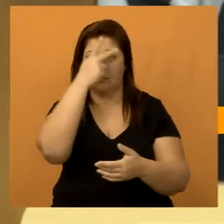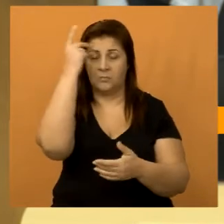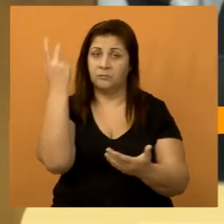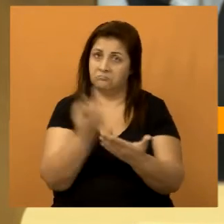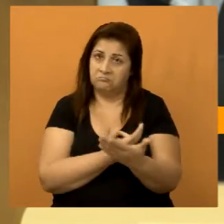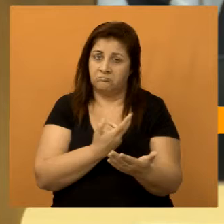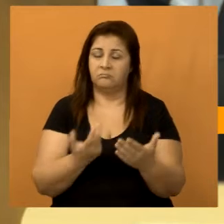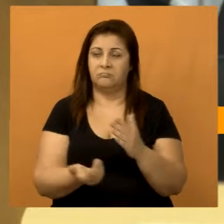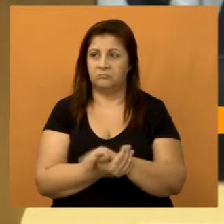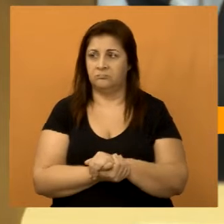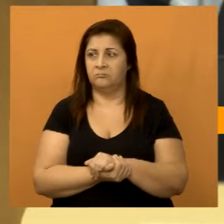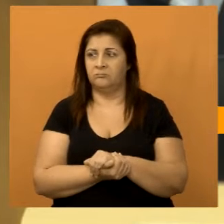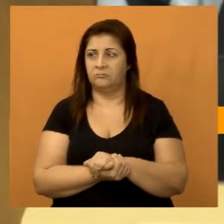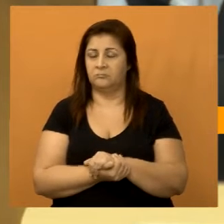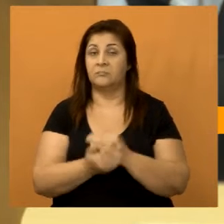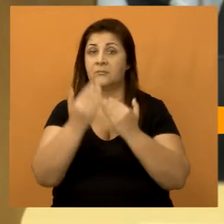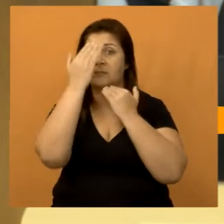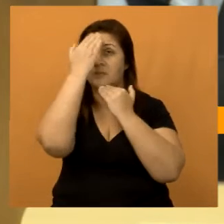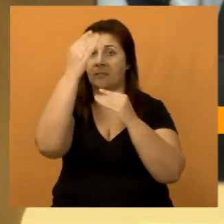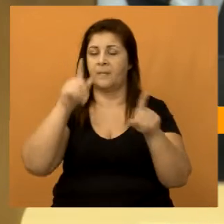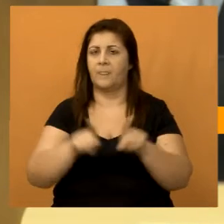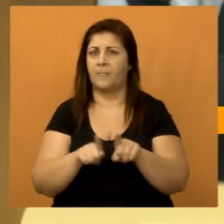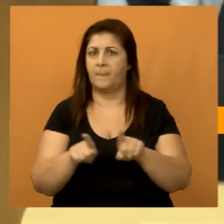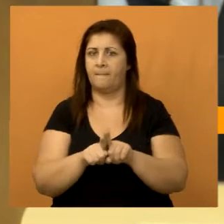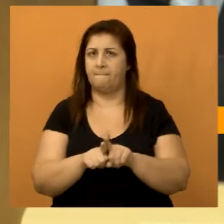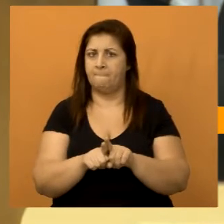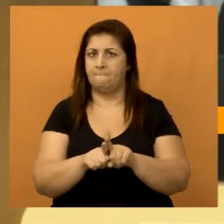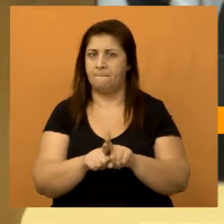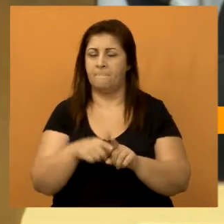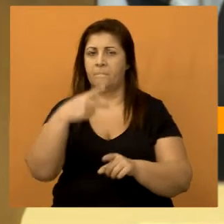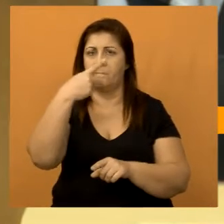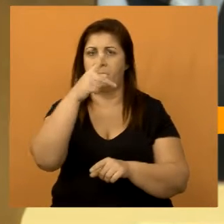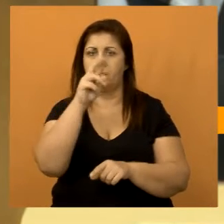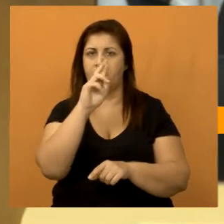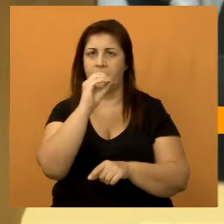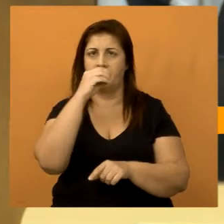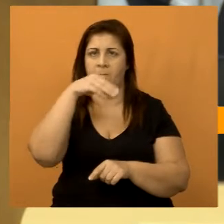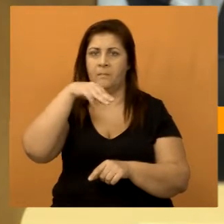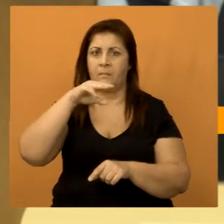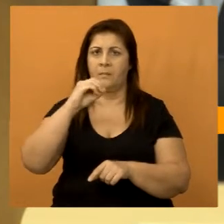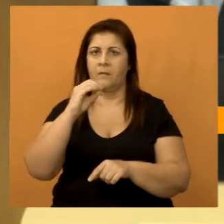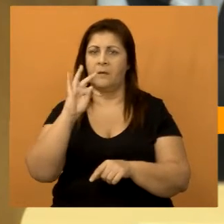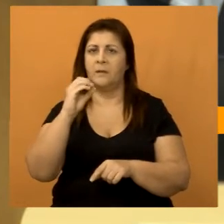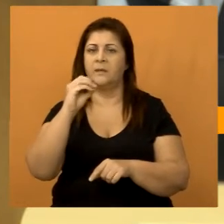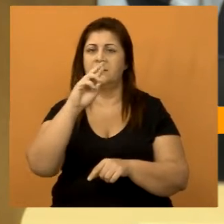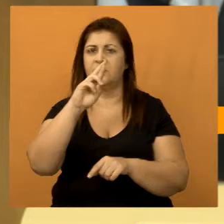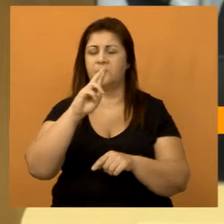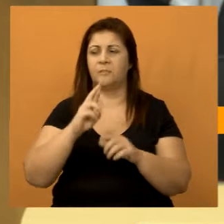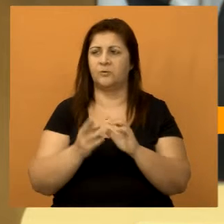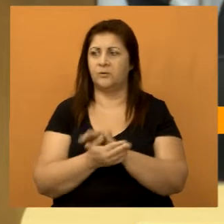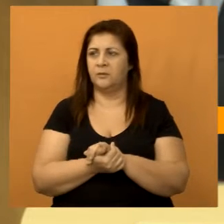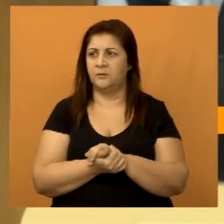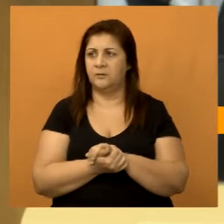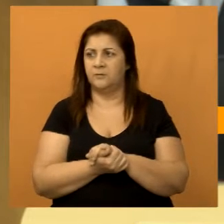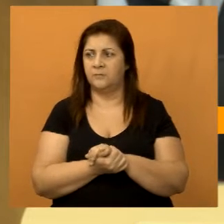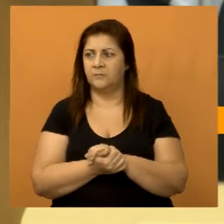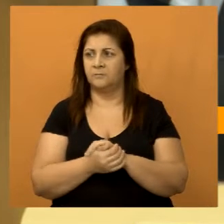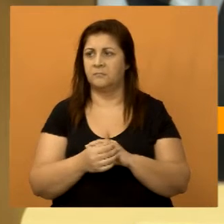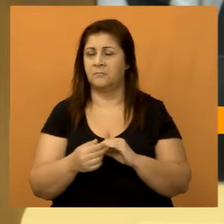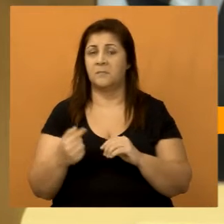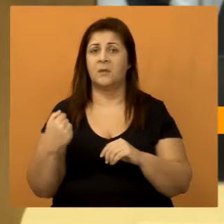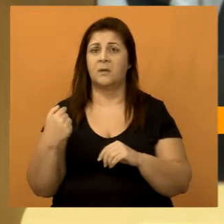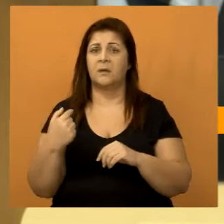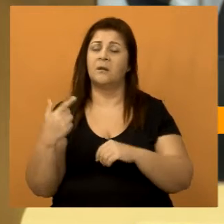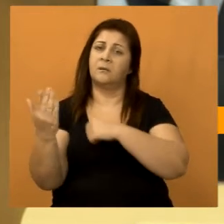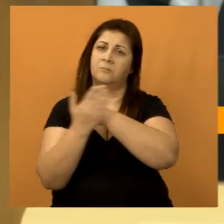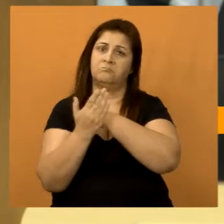irregularidades. Agradeço também ao excelentíssimo promotor de justiça, Dr. José Luiz Berdinaschi, com quem pudemos contar